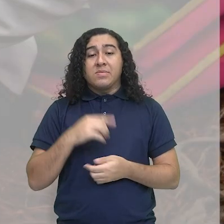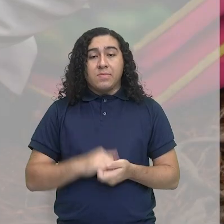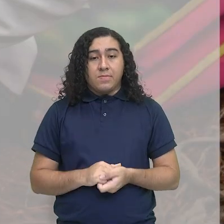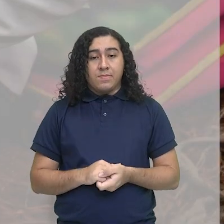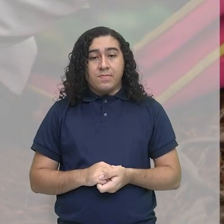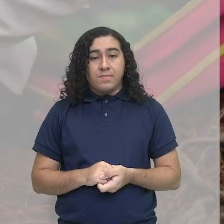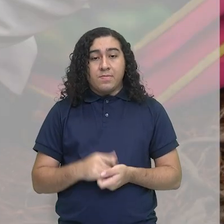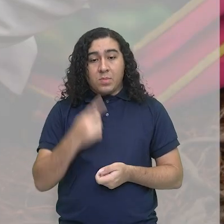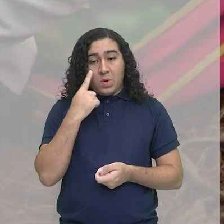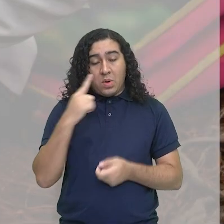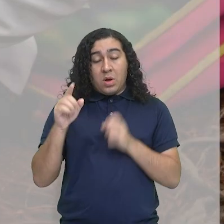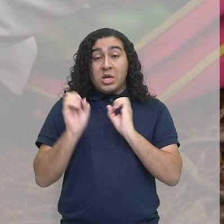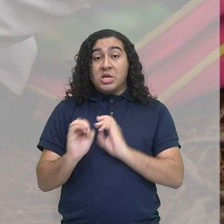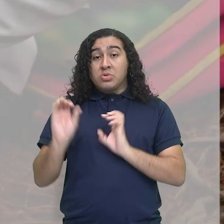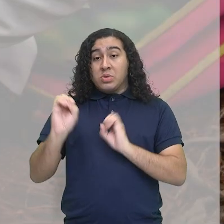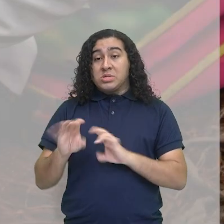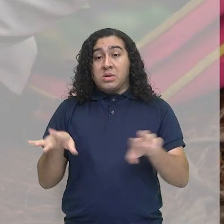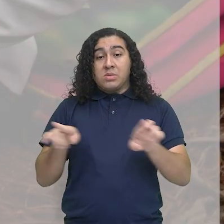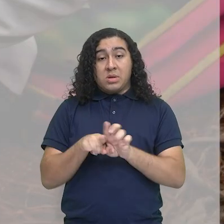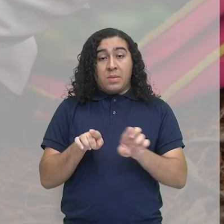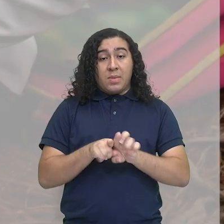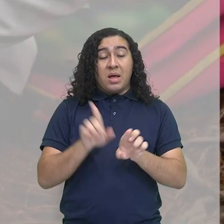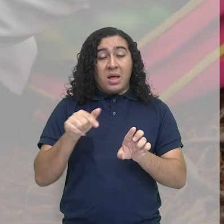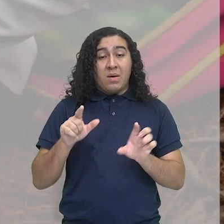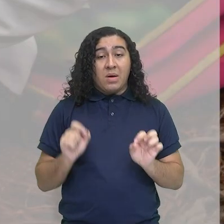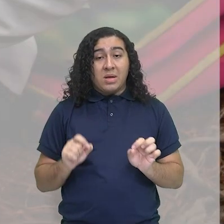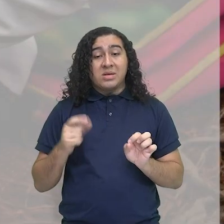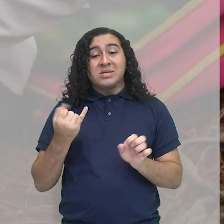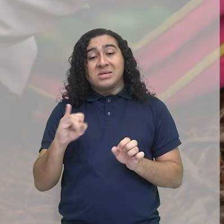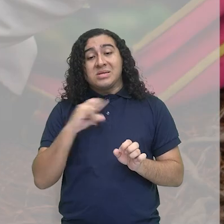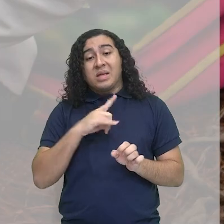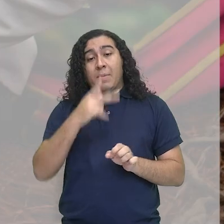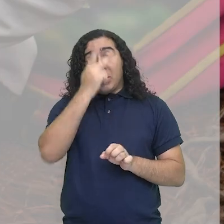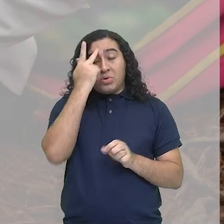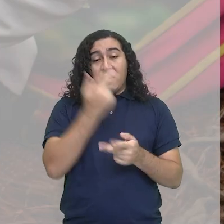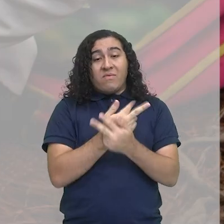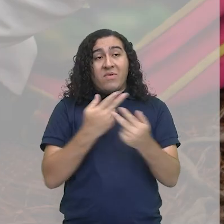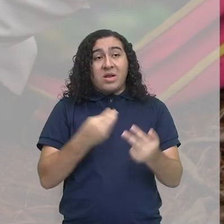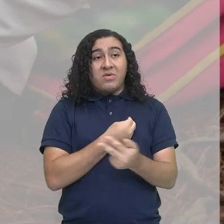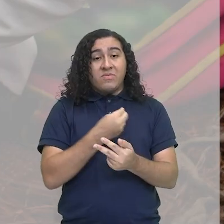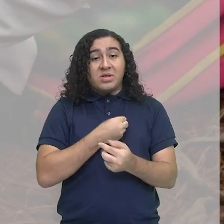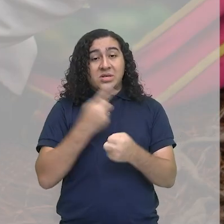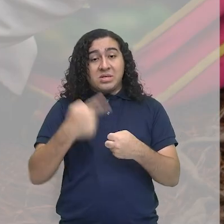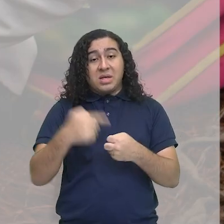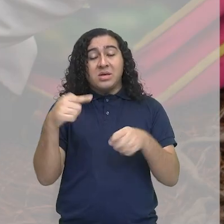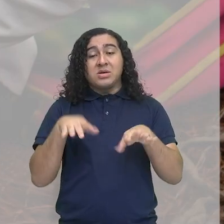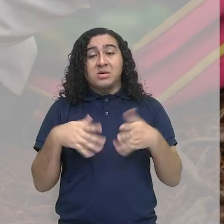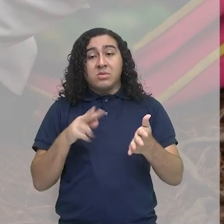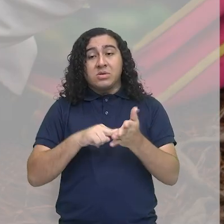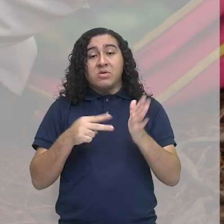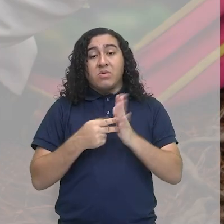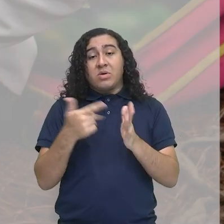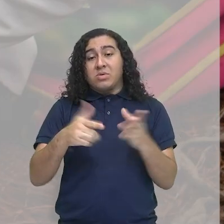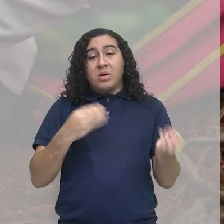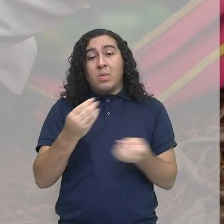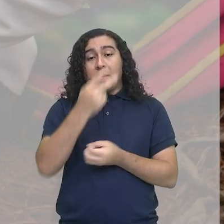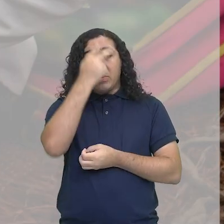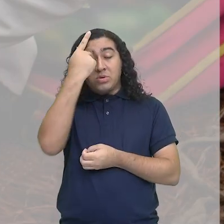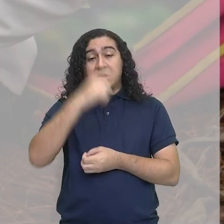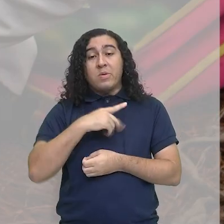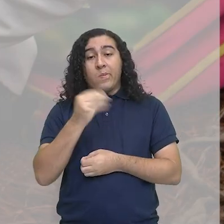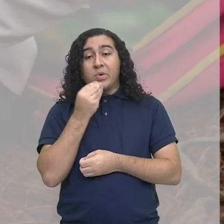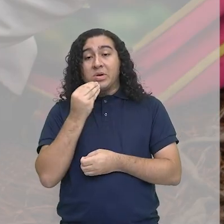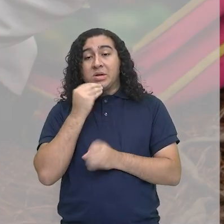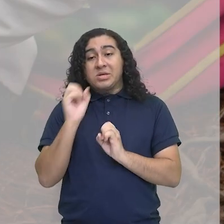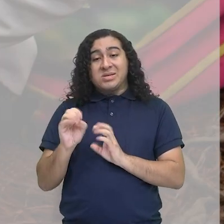morar. Educação, né, também, se tem muita gente morando na cidade, então nem todo mundo vai ter acesso, por